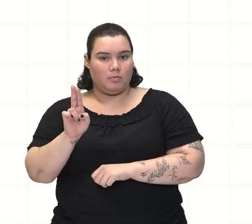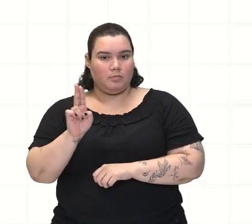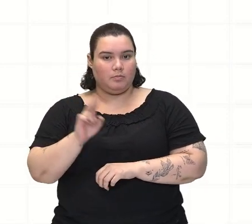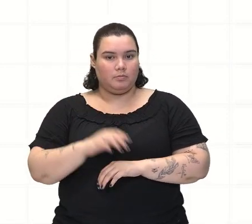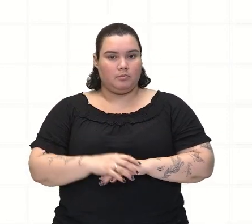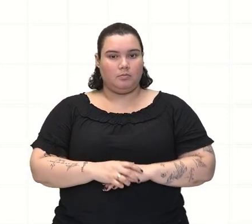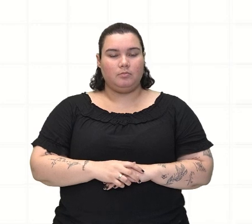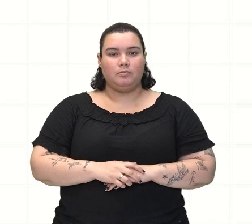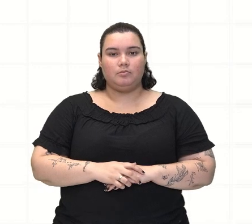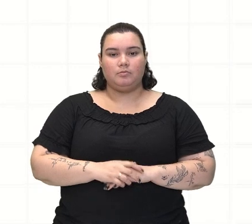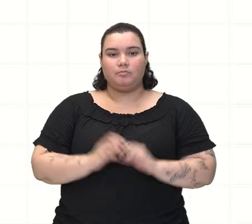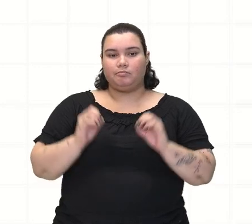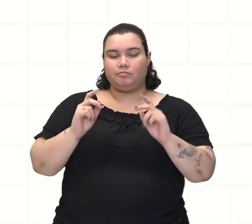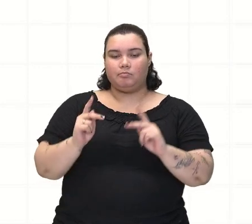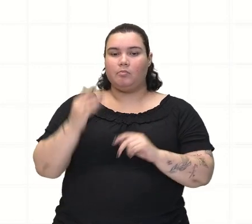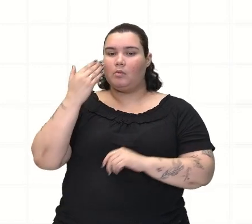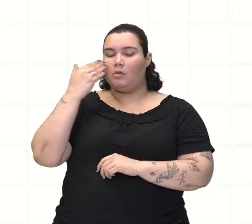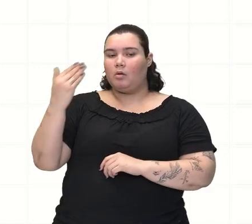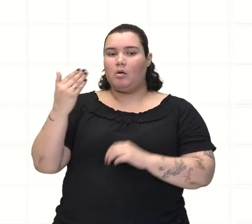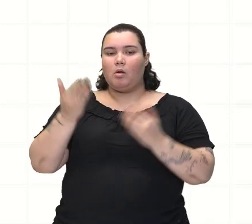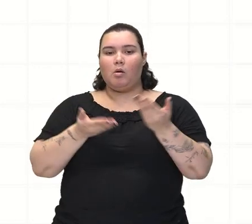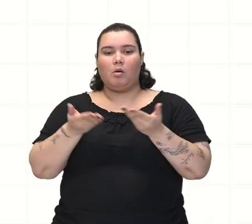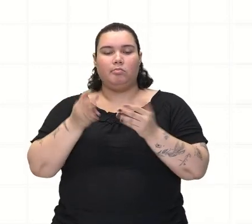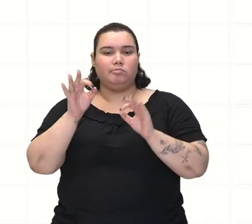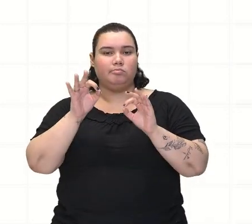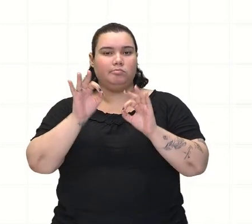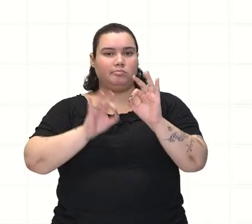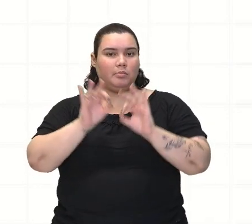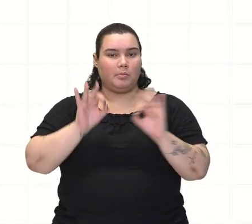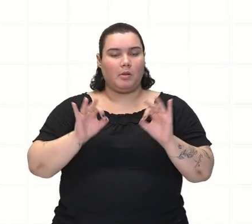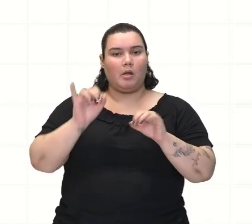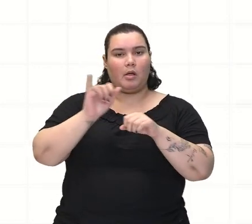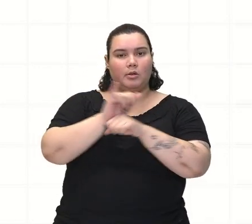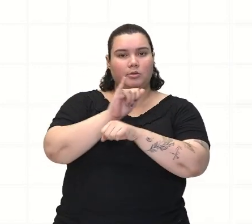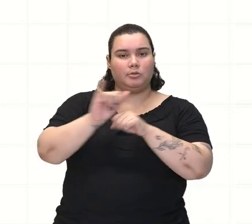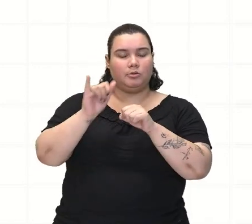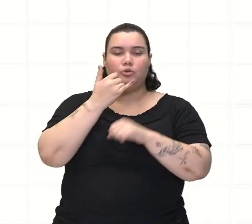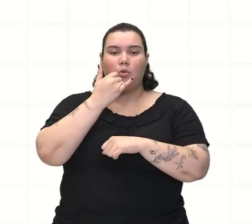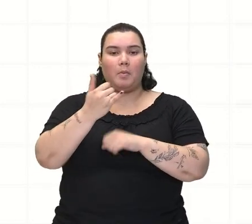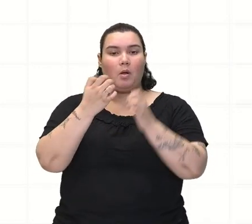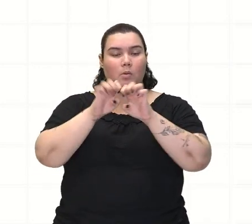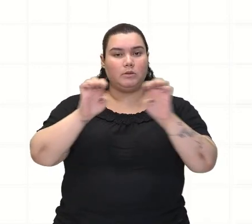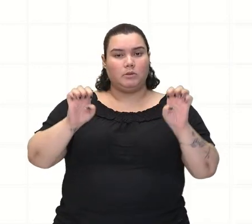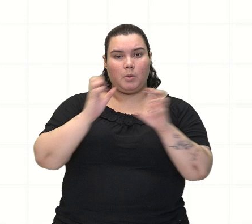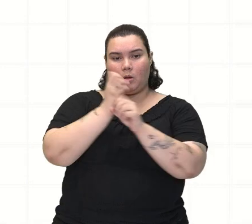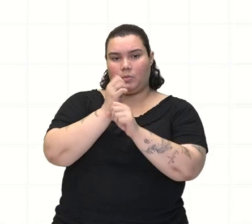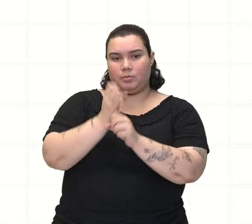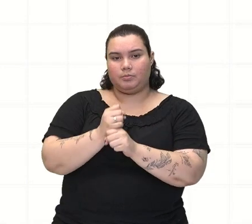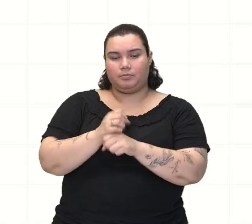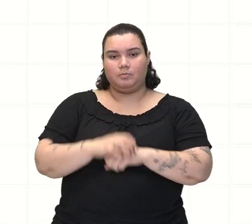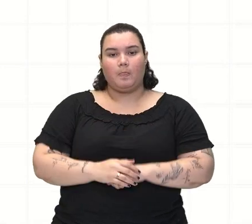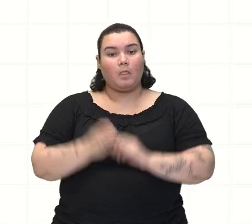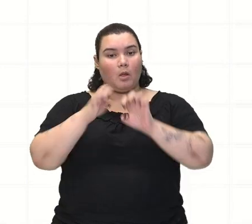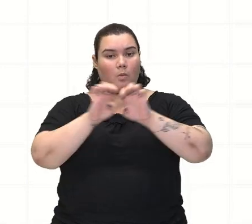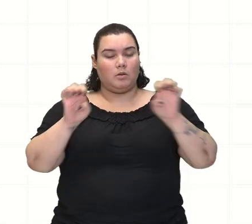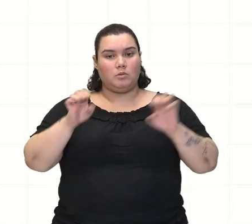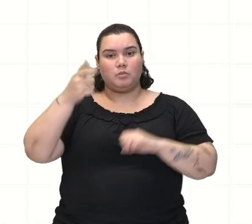Então, vamos aqui resolver uma equação. Ó. Olha aqui. Tem uma equação do segundo